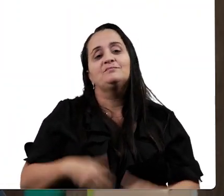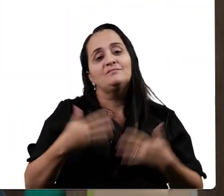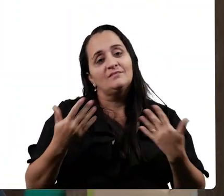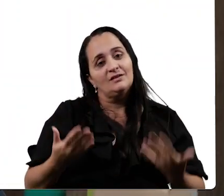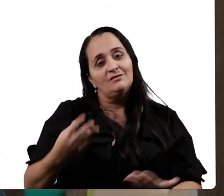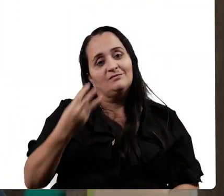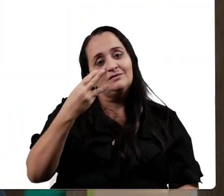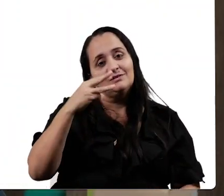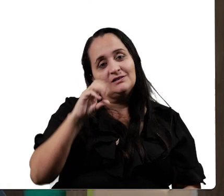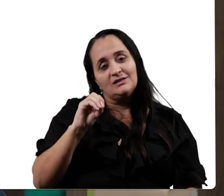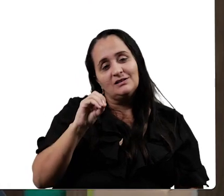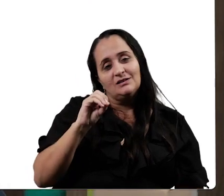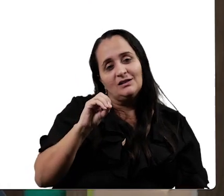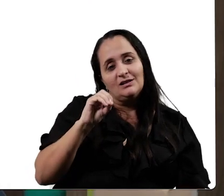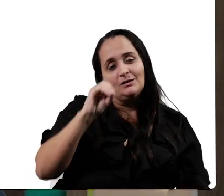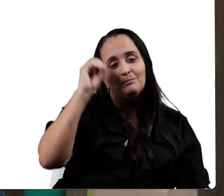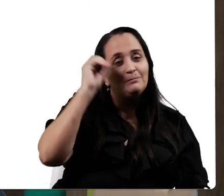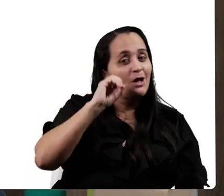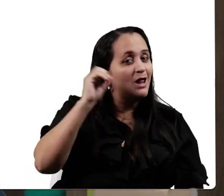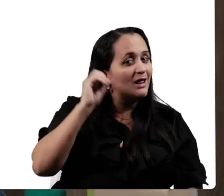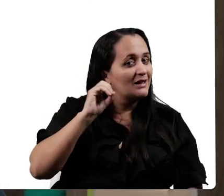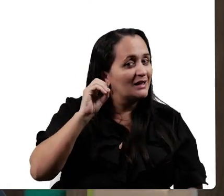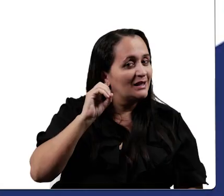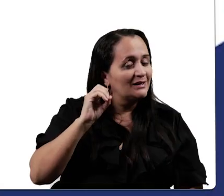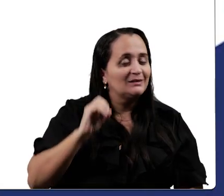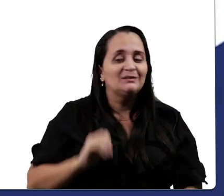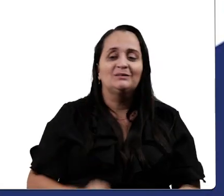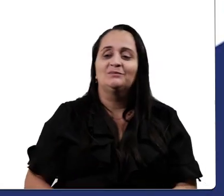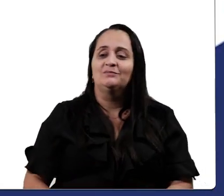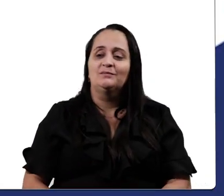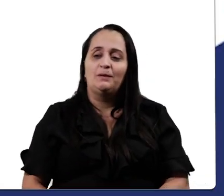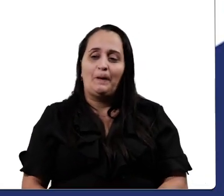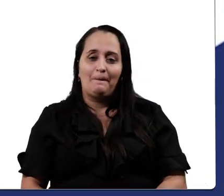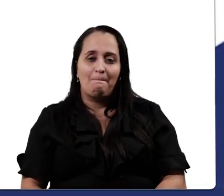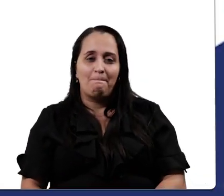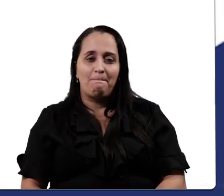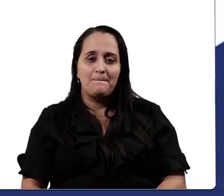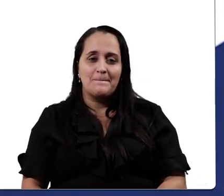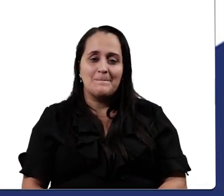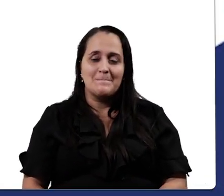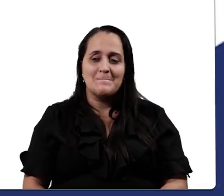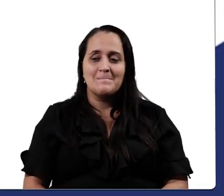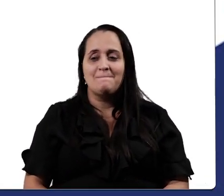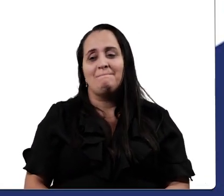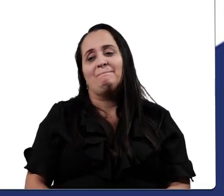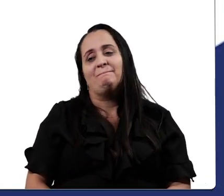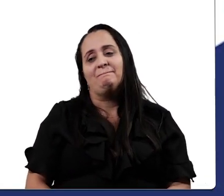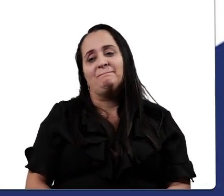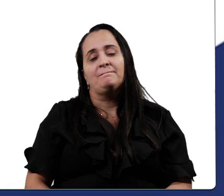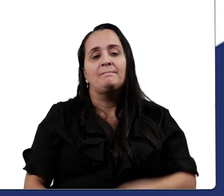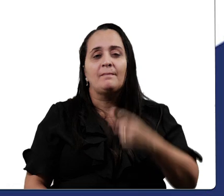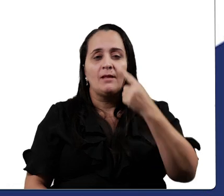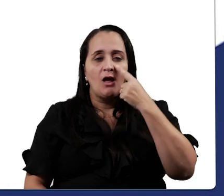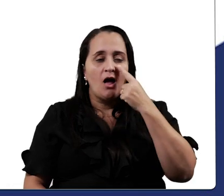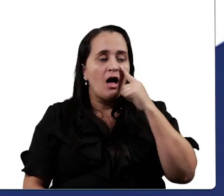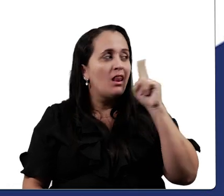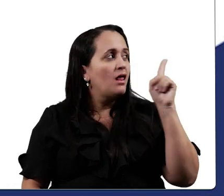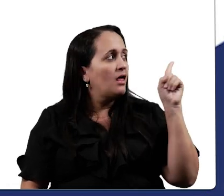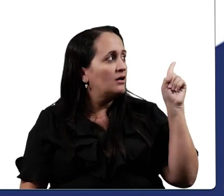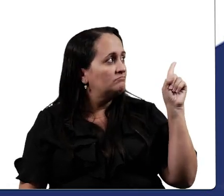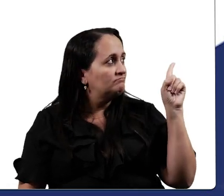bolinhas tem ao todo ah vamos ver se ele mais detalhado igual a Prof fez ali Tá certo